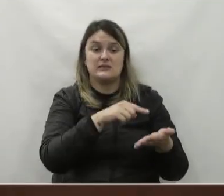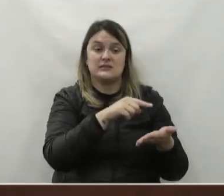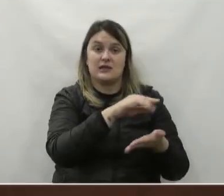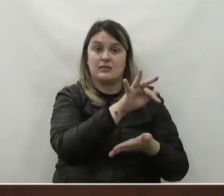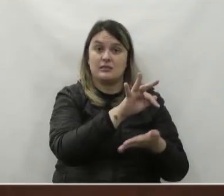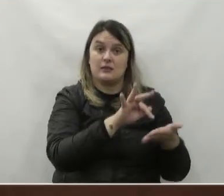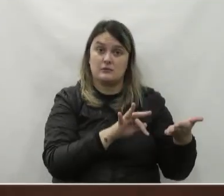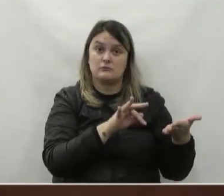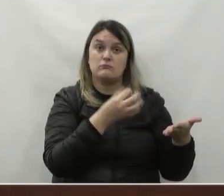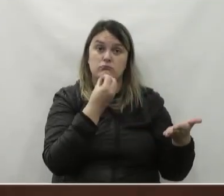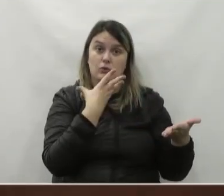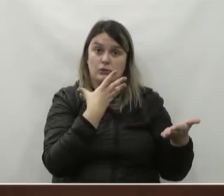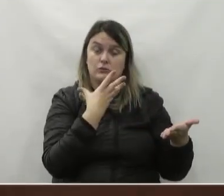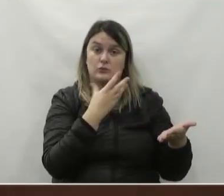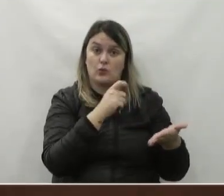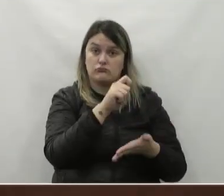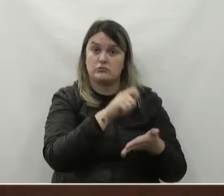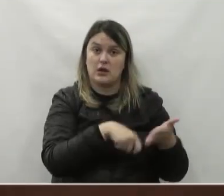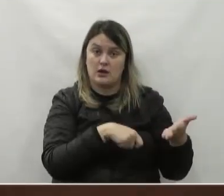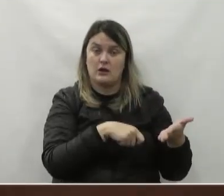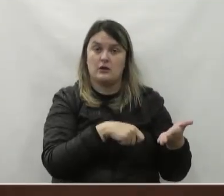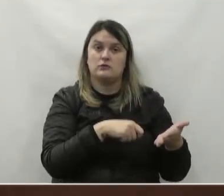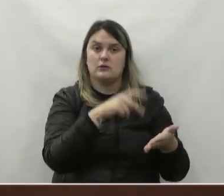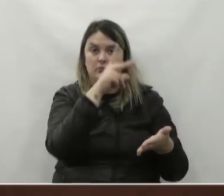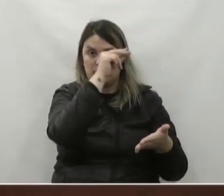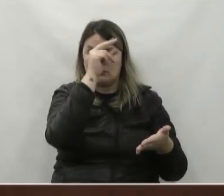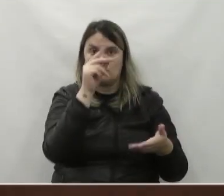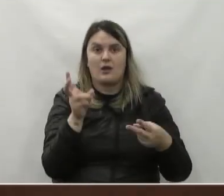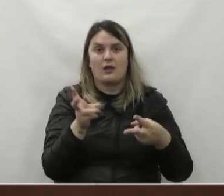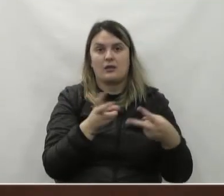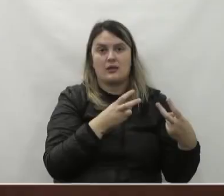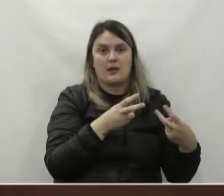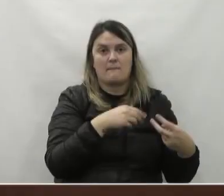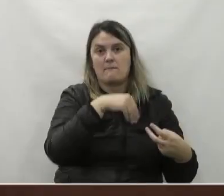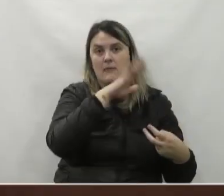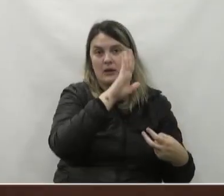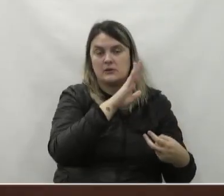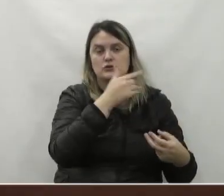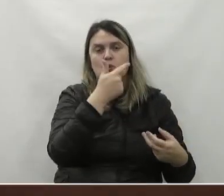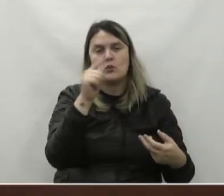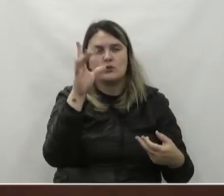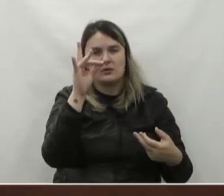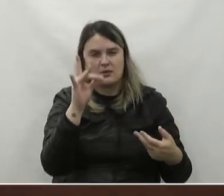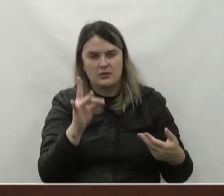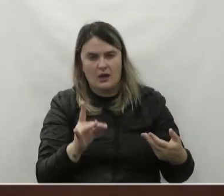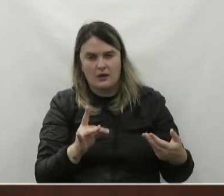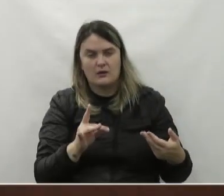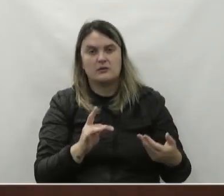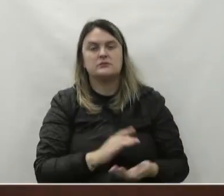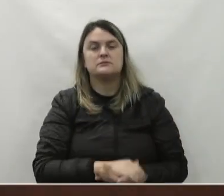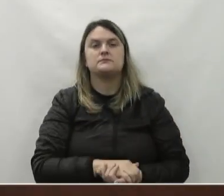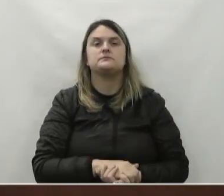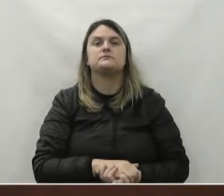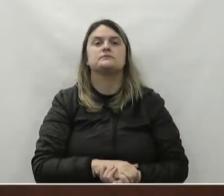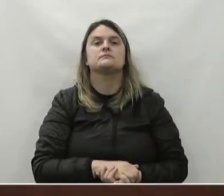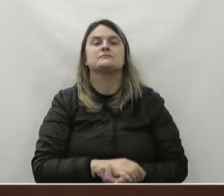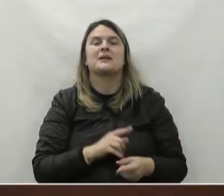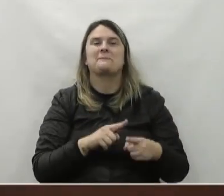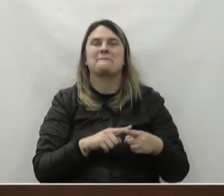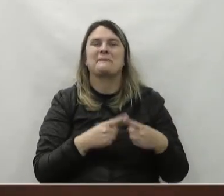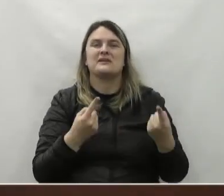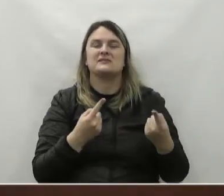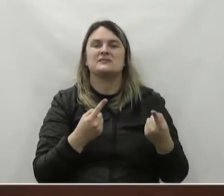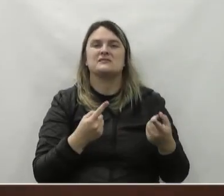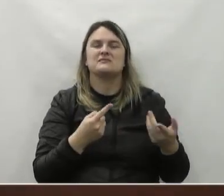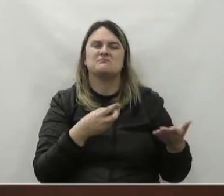né, esse contrato, com um repasse maior para a Prefeitura e tudo mais, várias outras modificações ali, só que